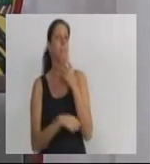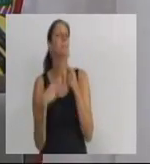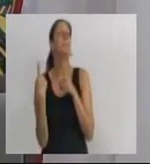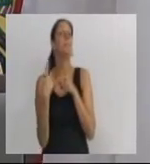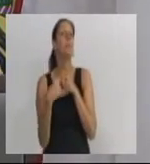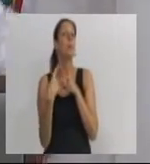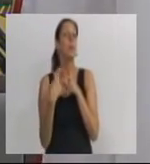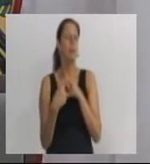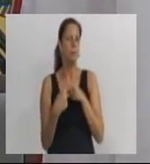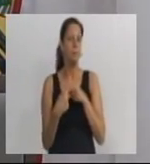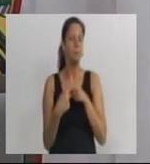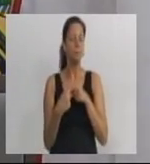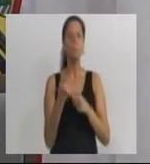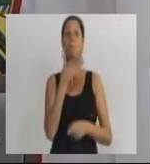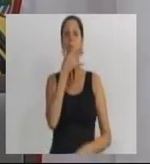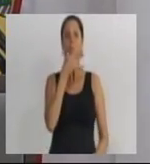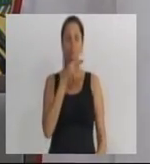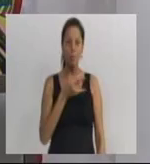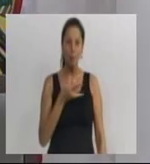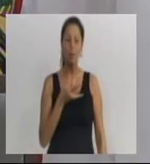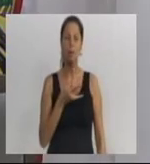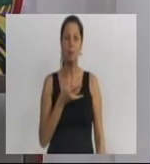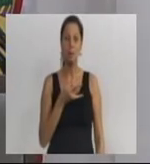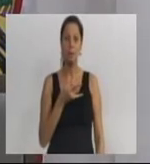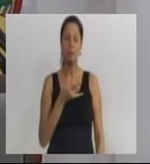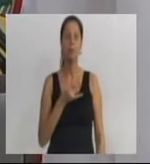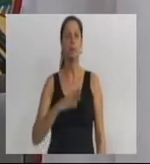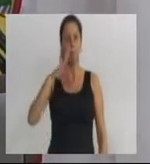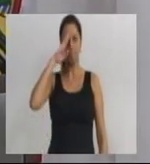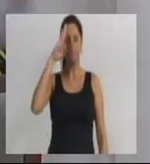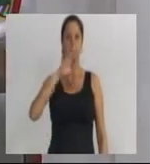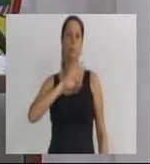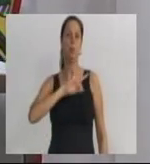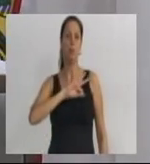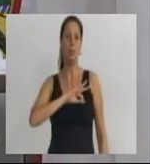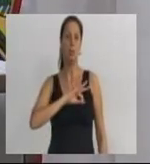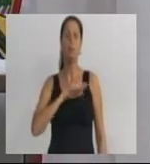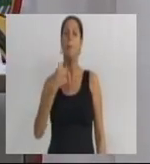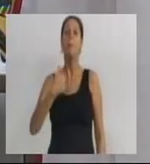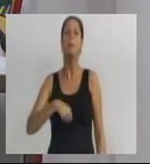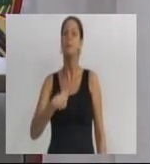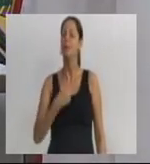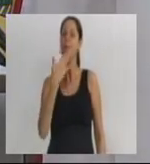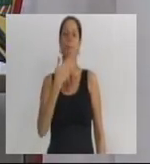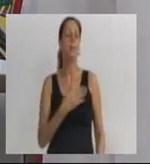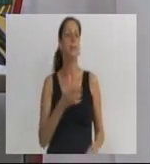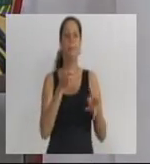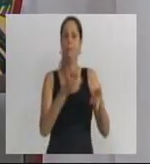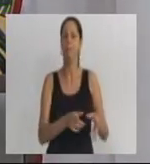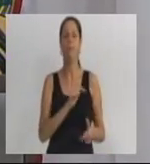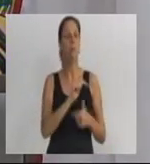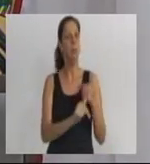Aliás, eu acho que o comandante não devia pedir exoneração.